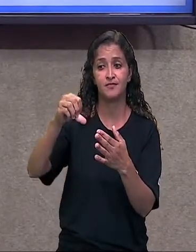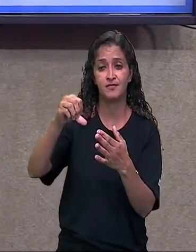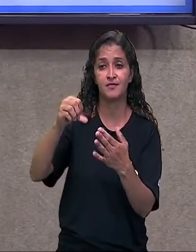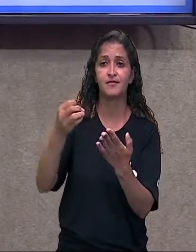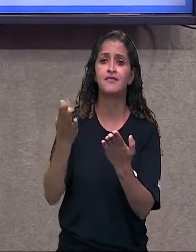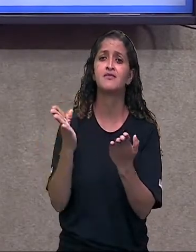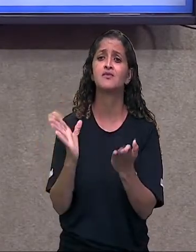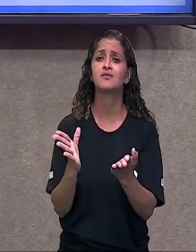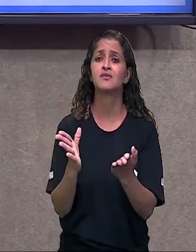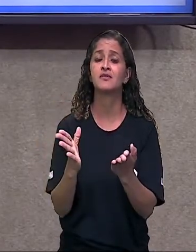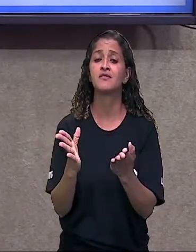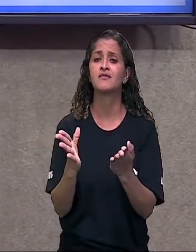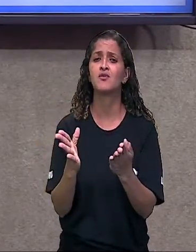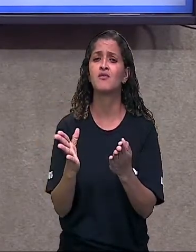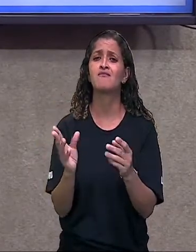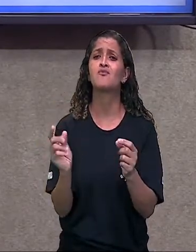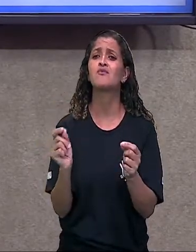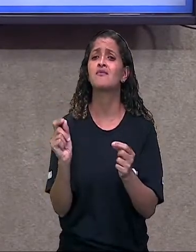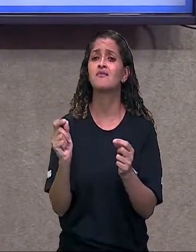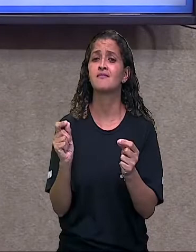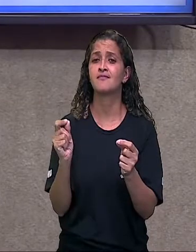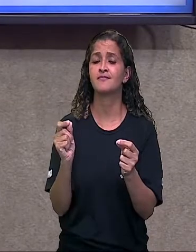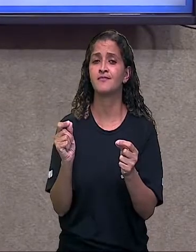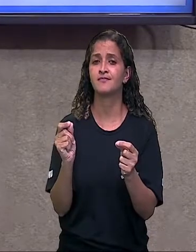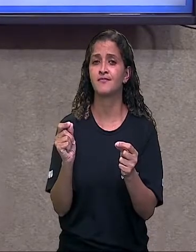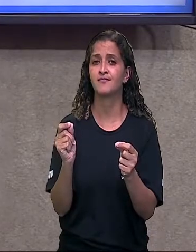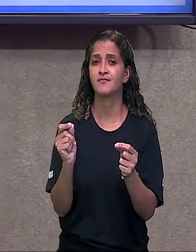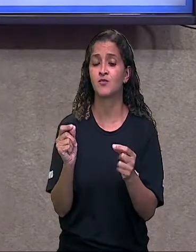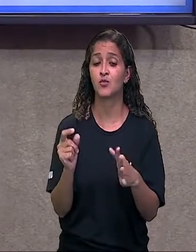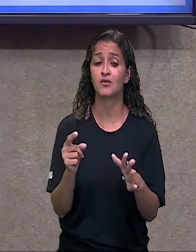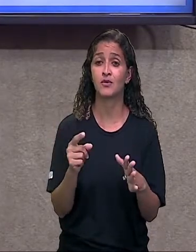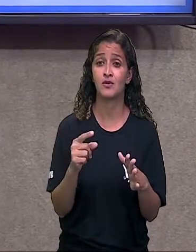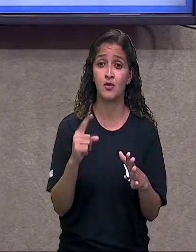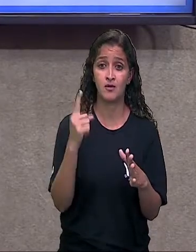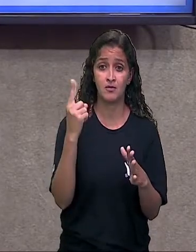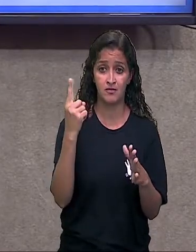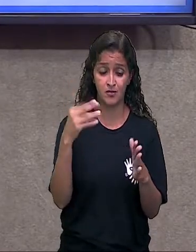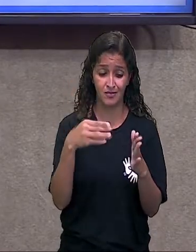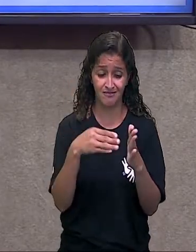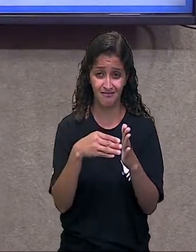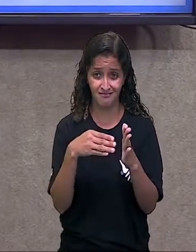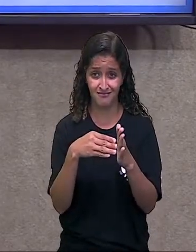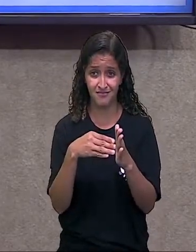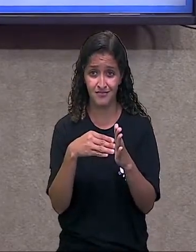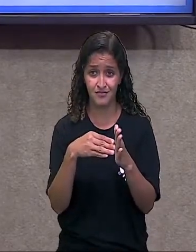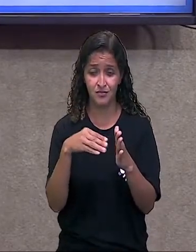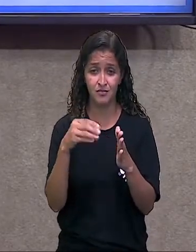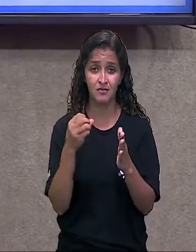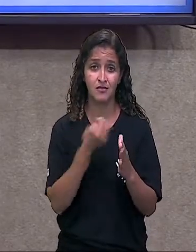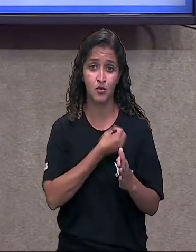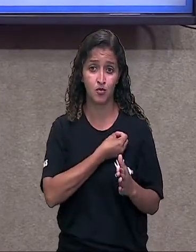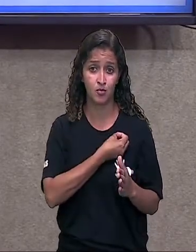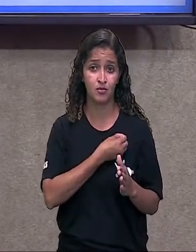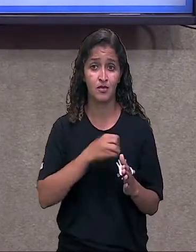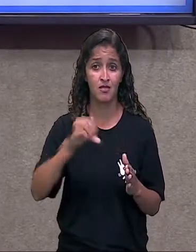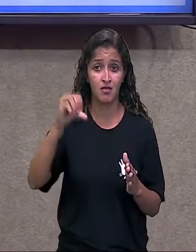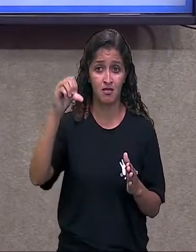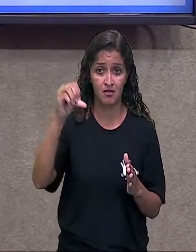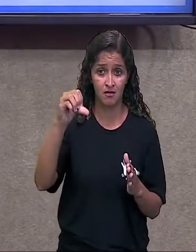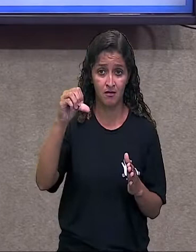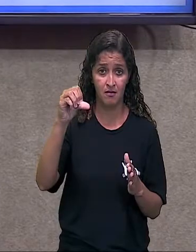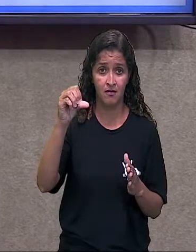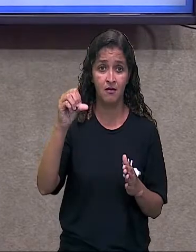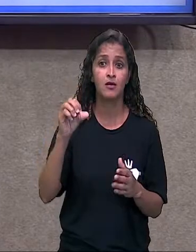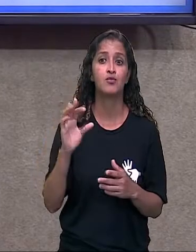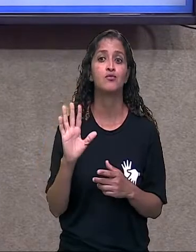agora, o que nós vamos fazer? Do número 1 até o número 9, nós representamos com um quadradinho,